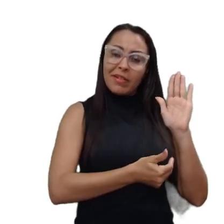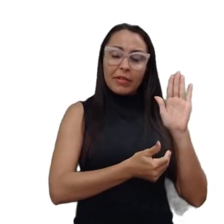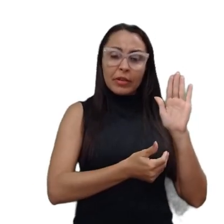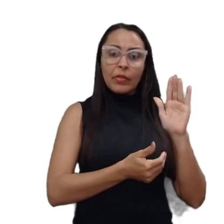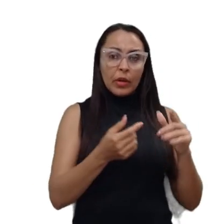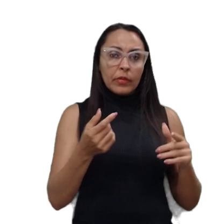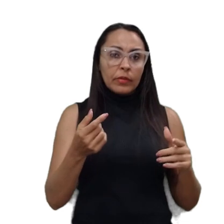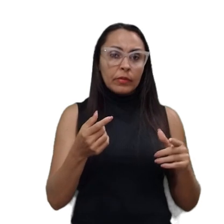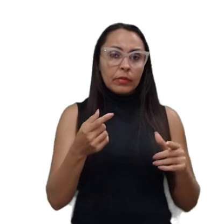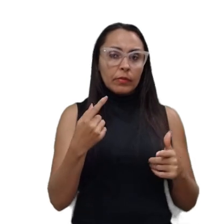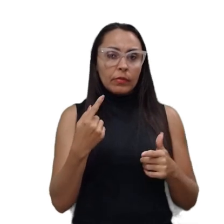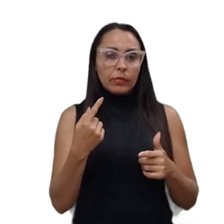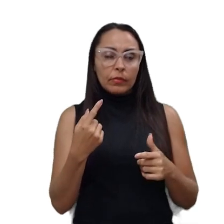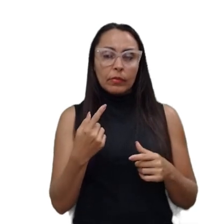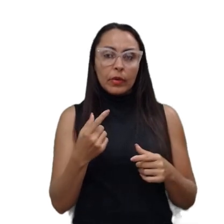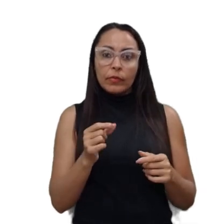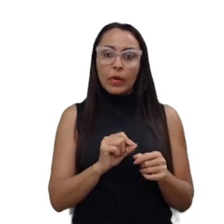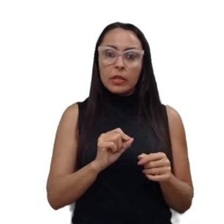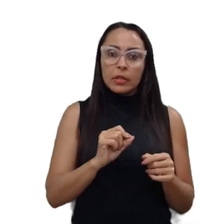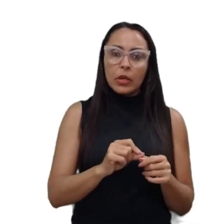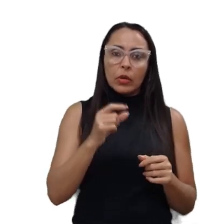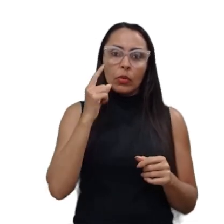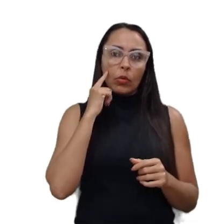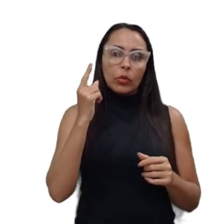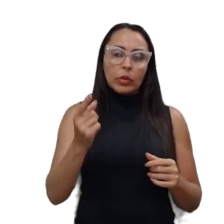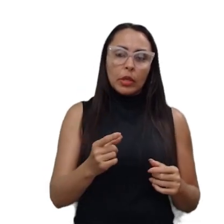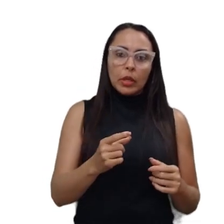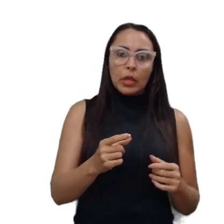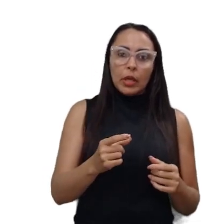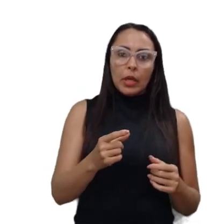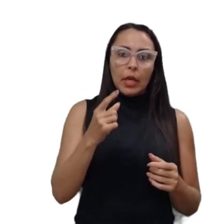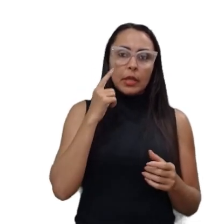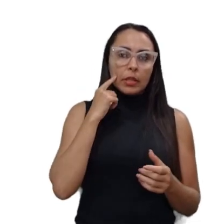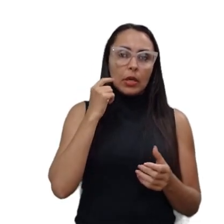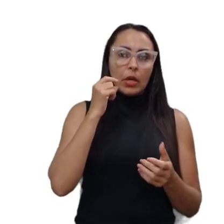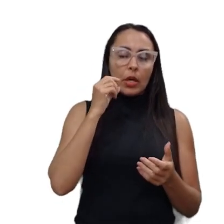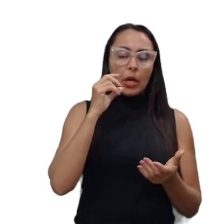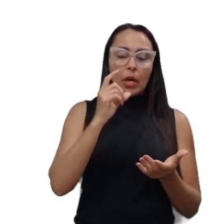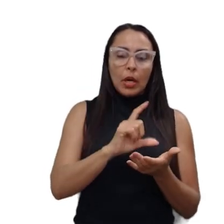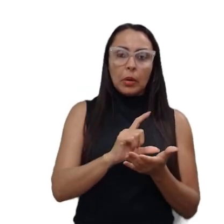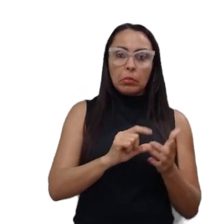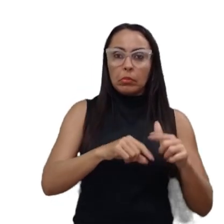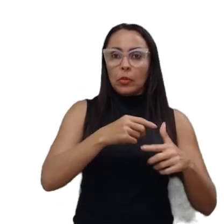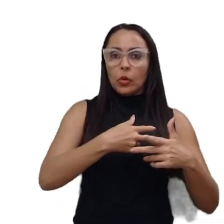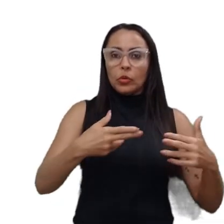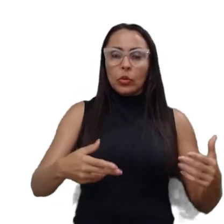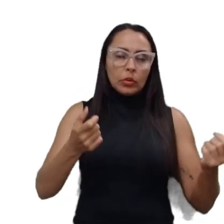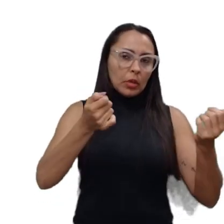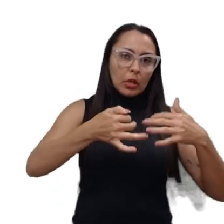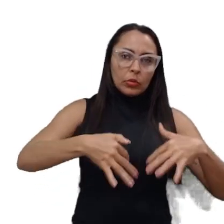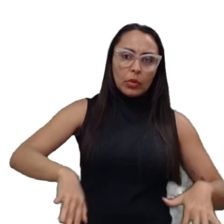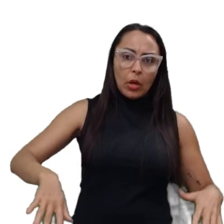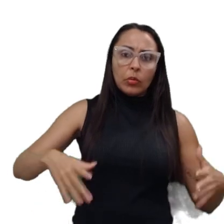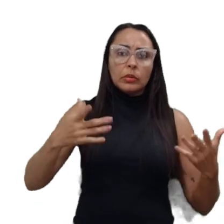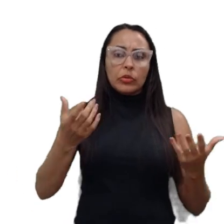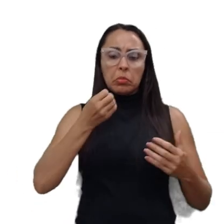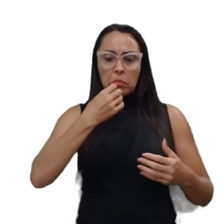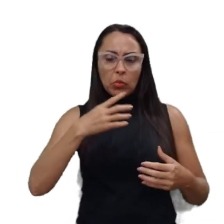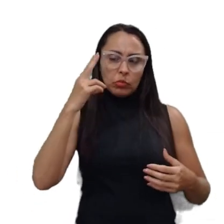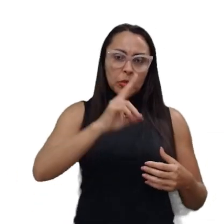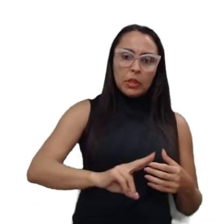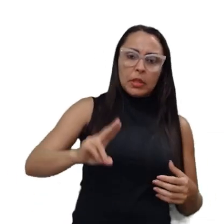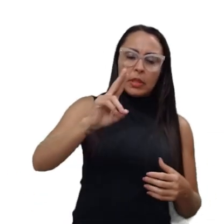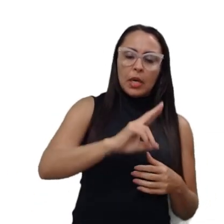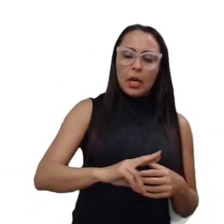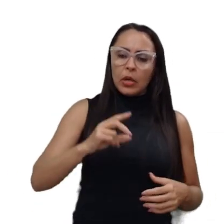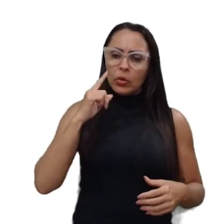que esse recurso natural ele seja bem utilizado. Hoje a gente tem, é quase